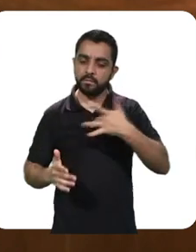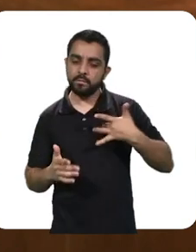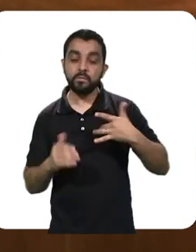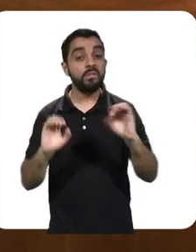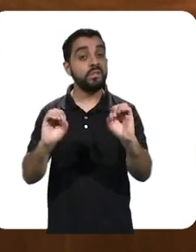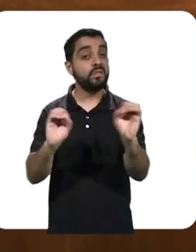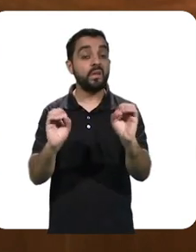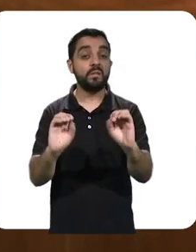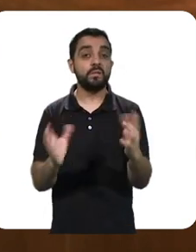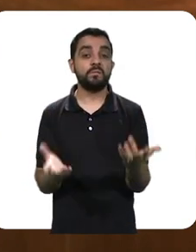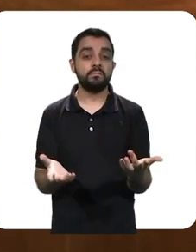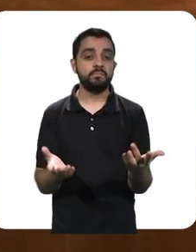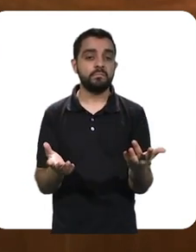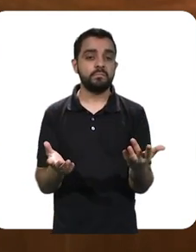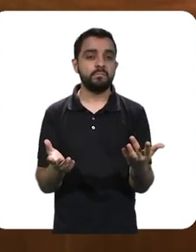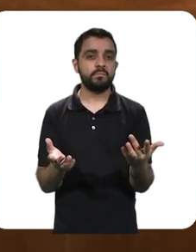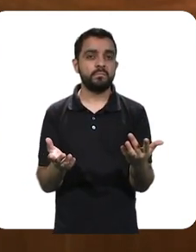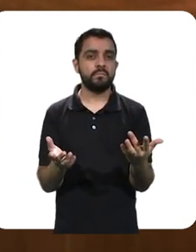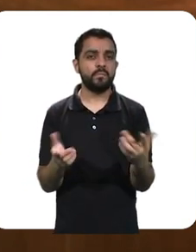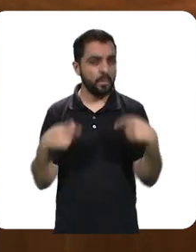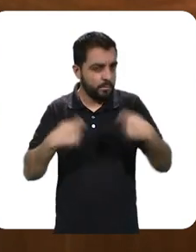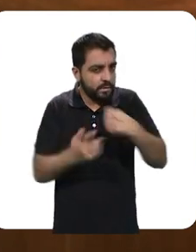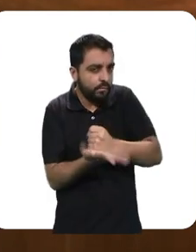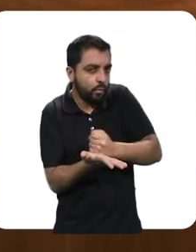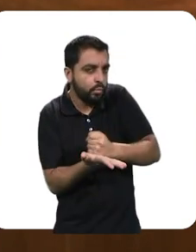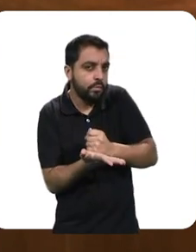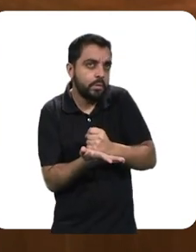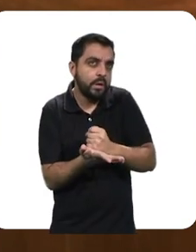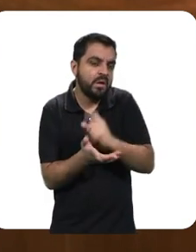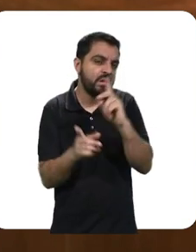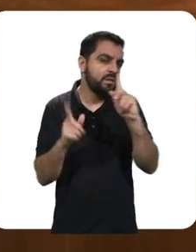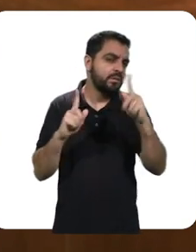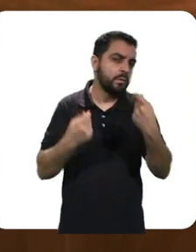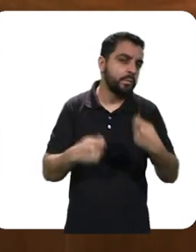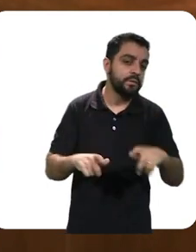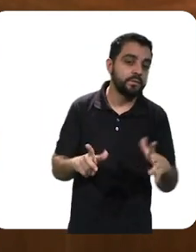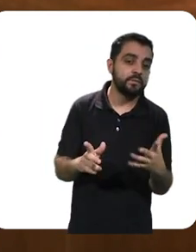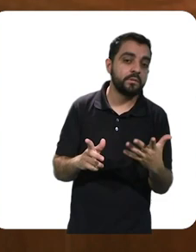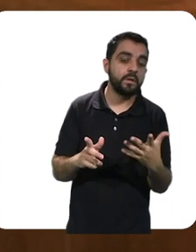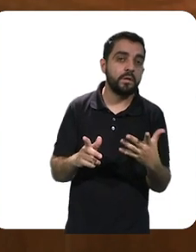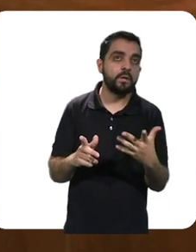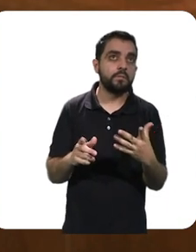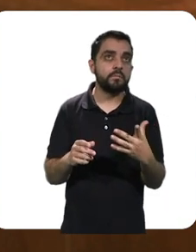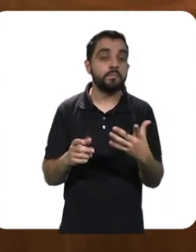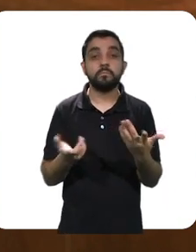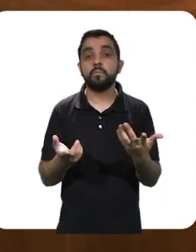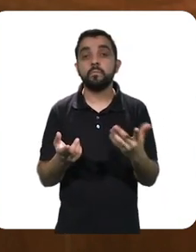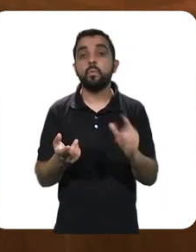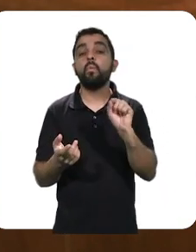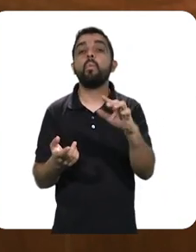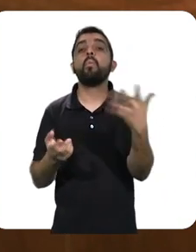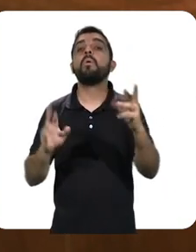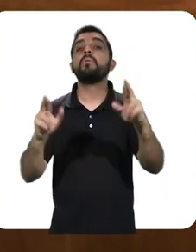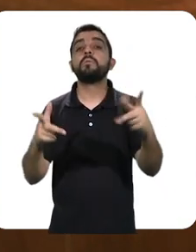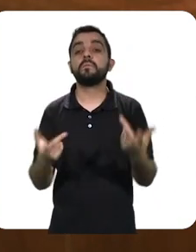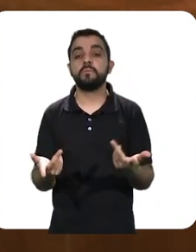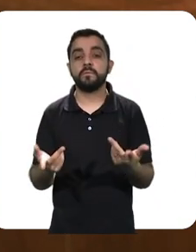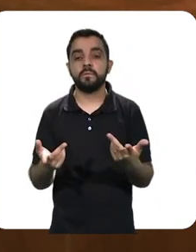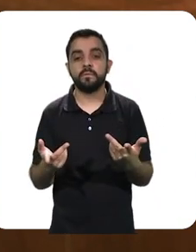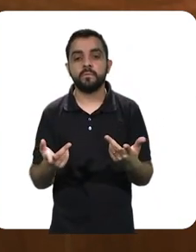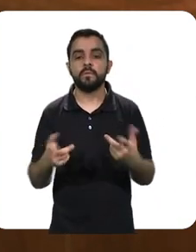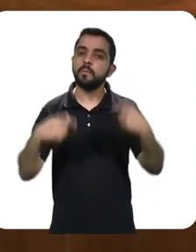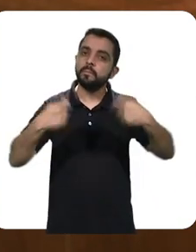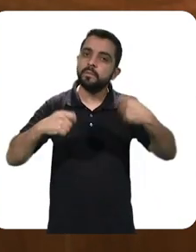de saúde. Né. Teria feito diferença a gente ter feito um controle mais rigoroso? A gente teria condição de